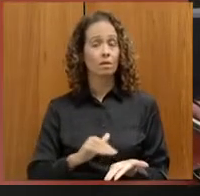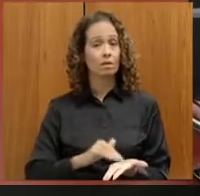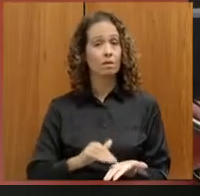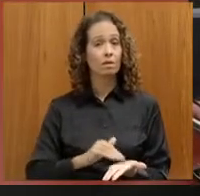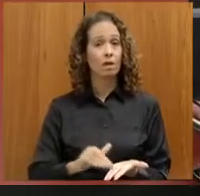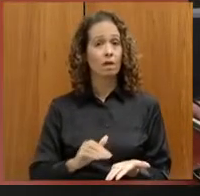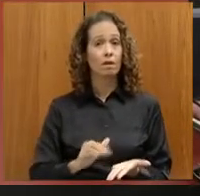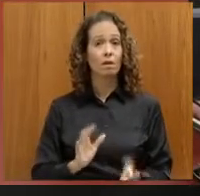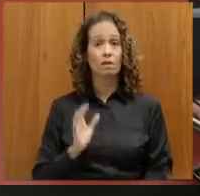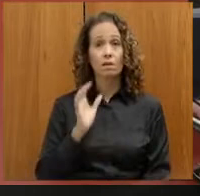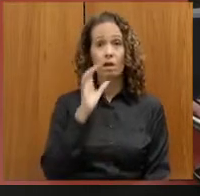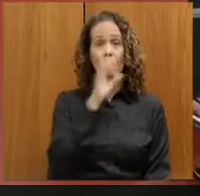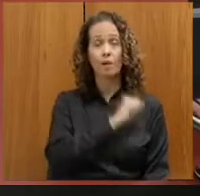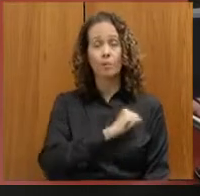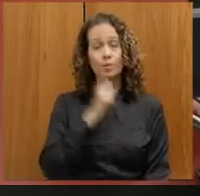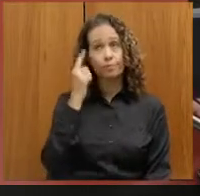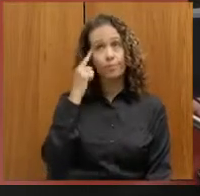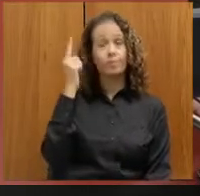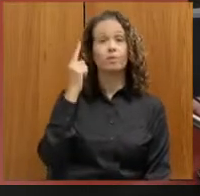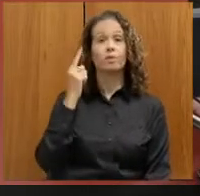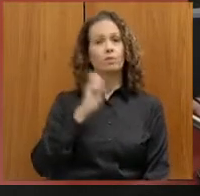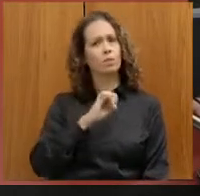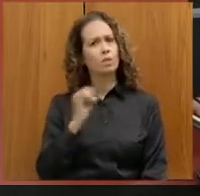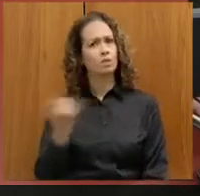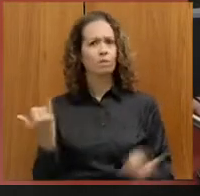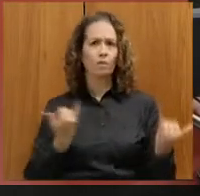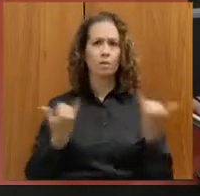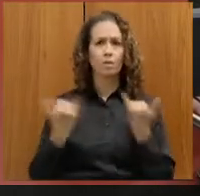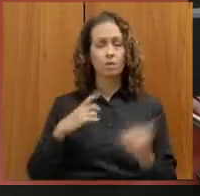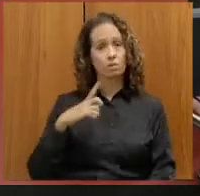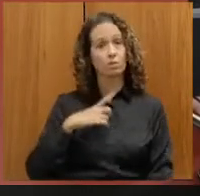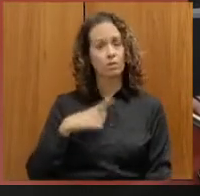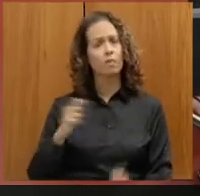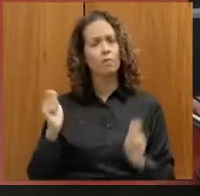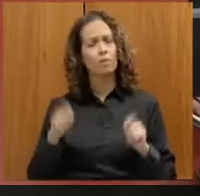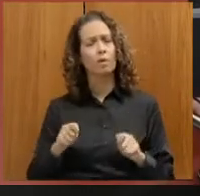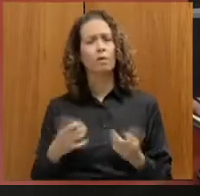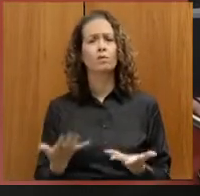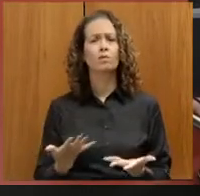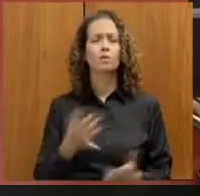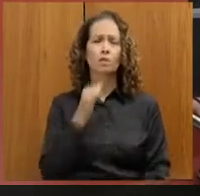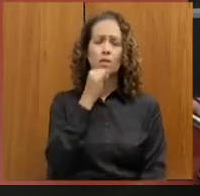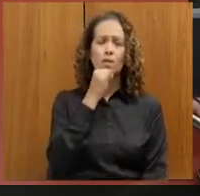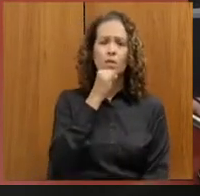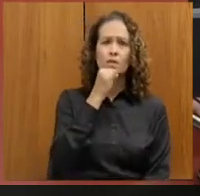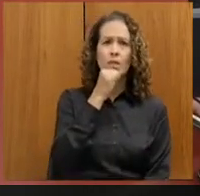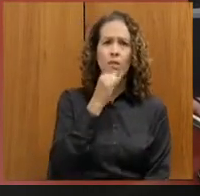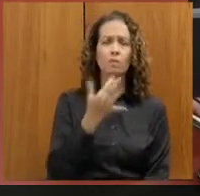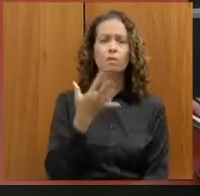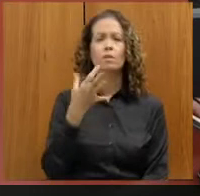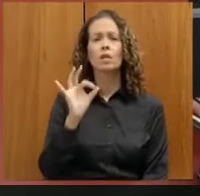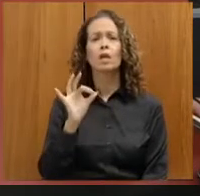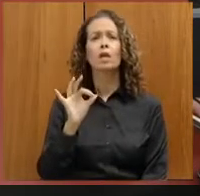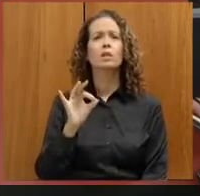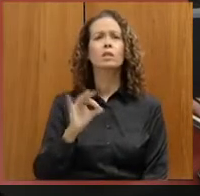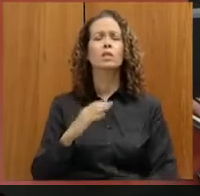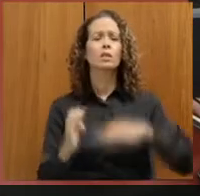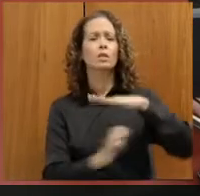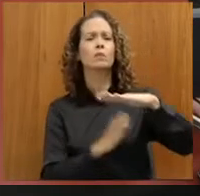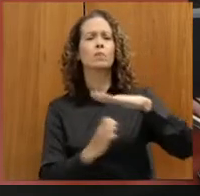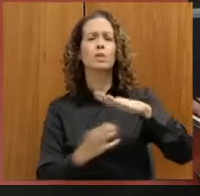cabeça ele poderia se tiver a informação por exemplo falar as dessas quais são as duas maiores empresas